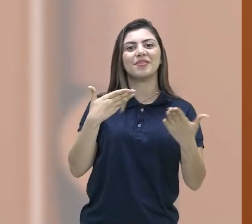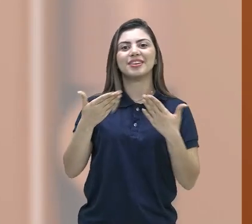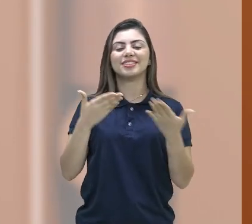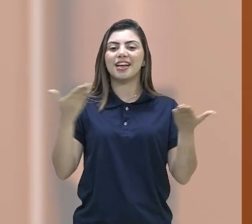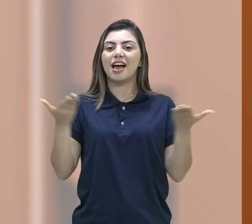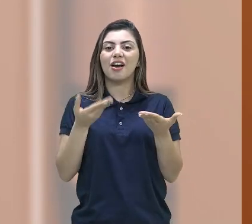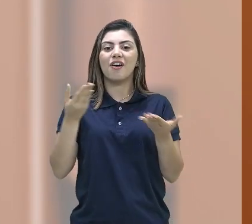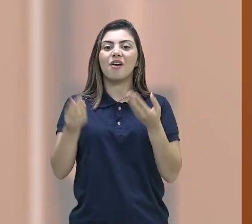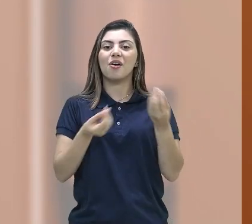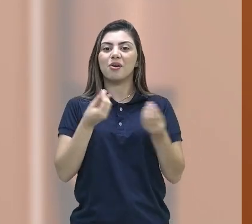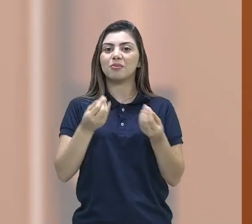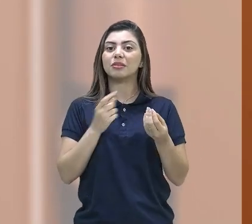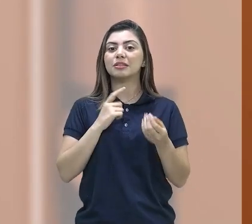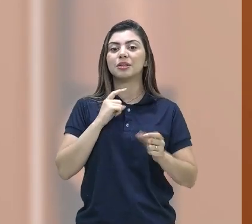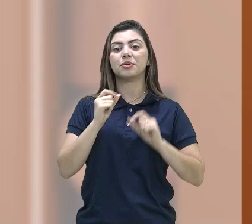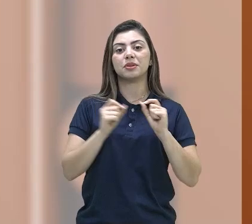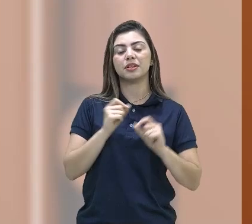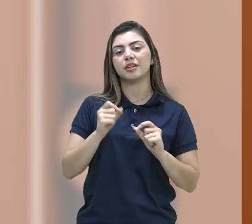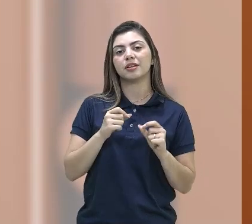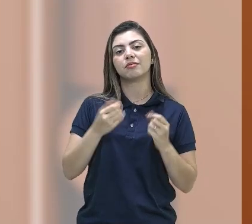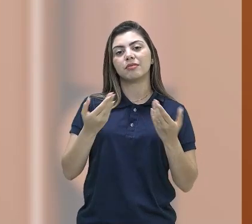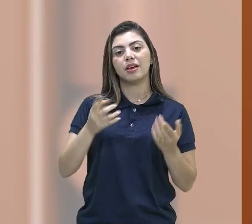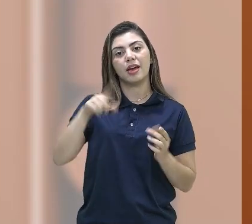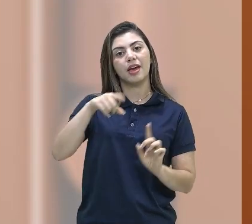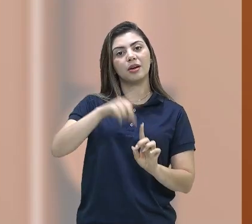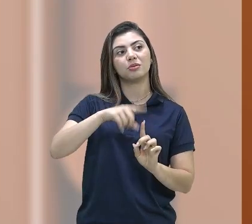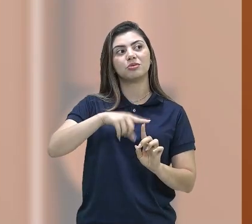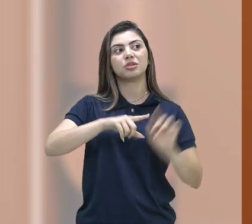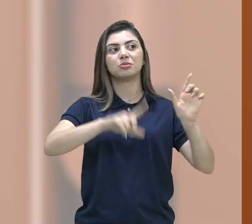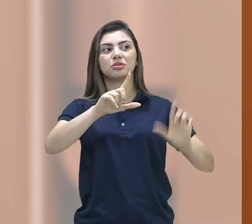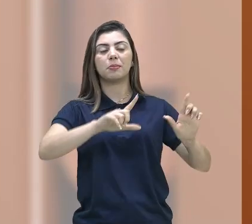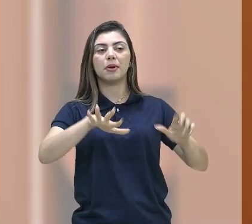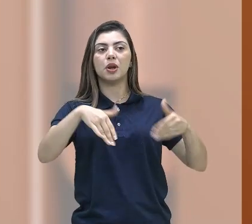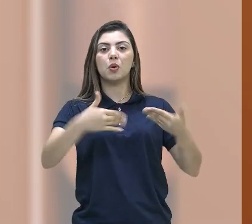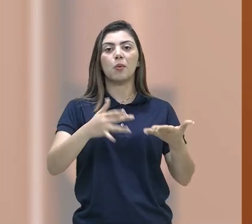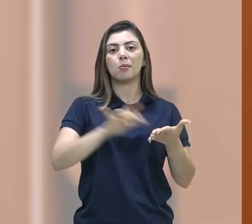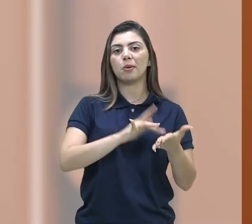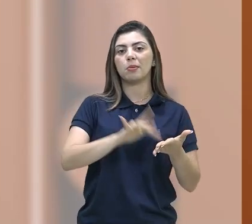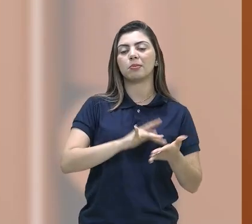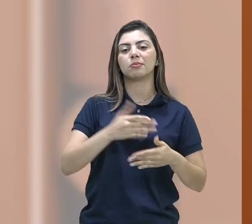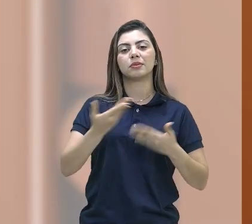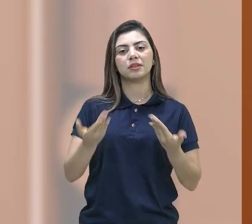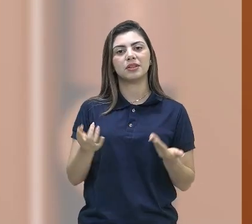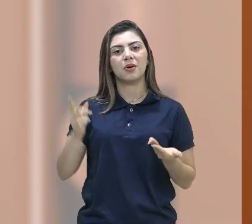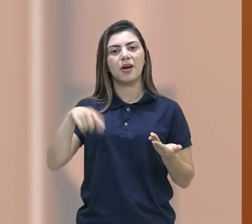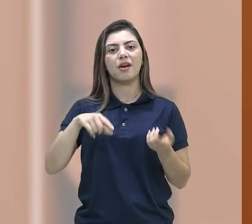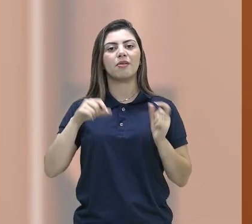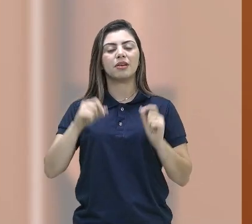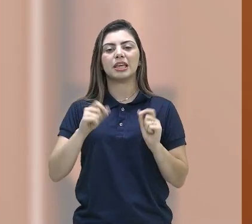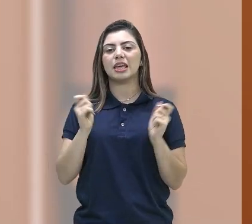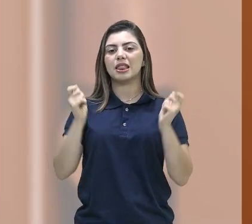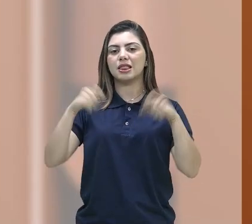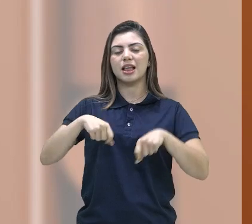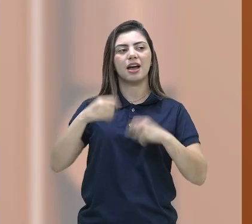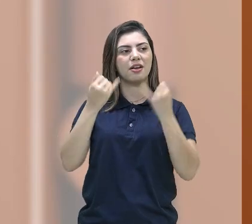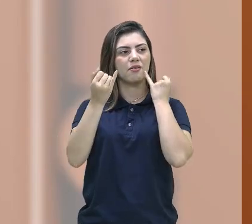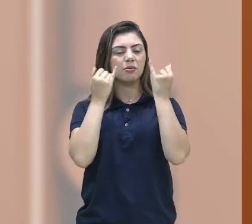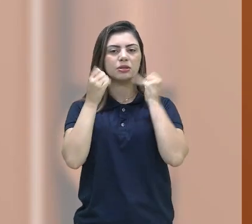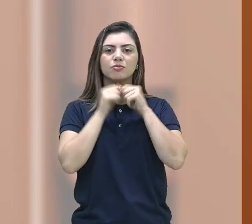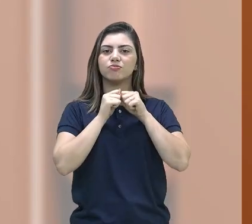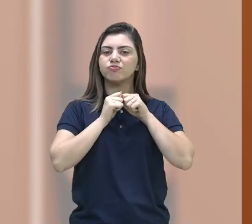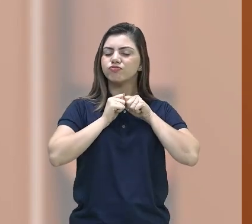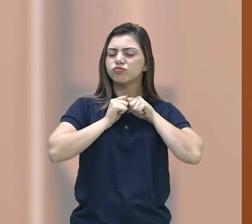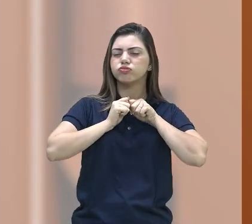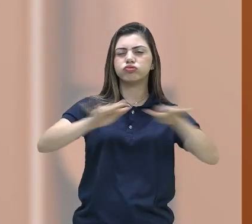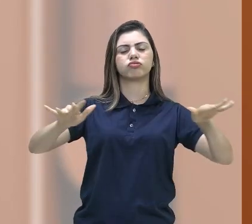a partir de um aparelho e de uma televisão. Este é o veículo que melhor ilustrou a